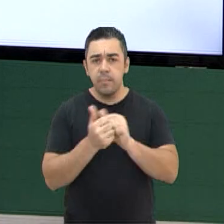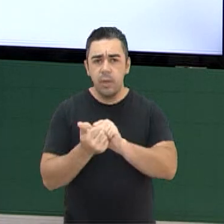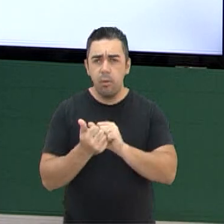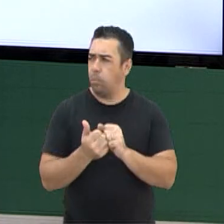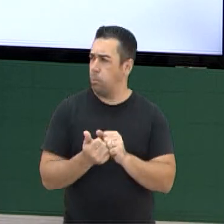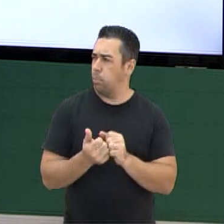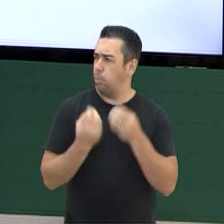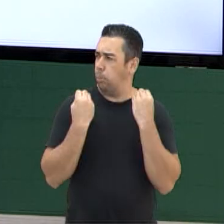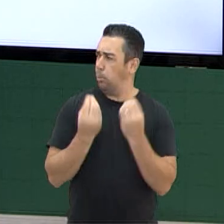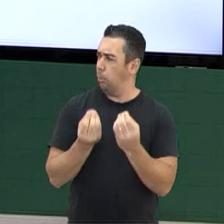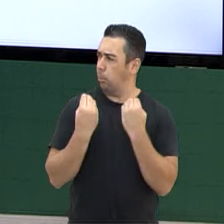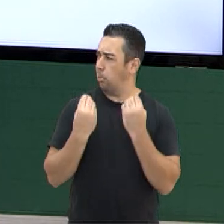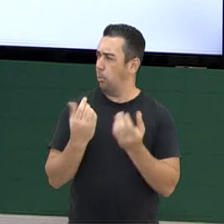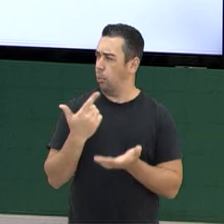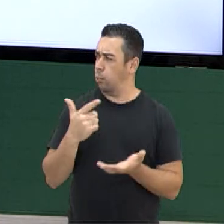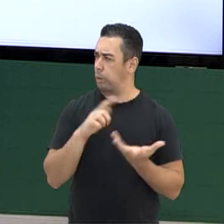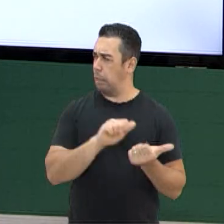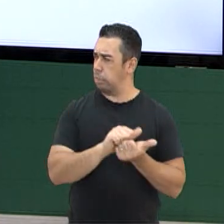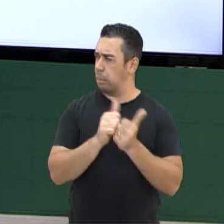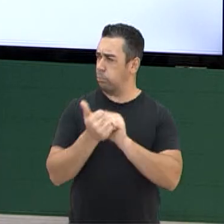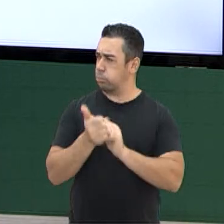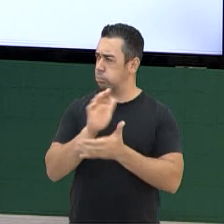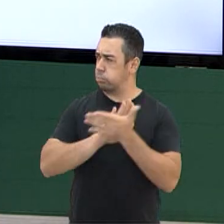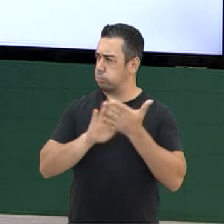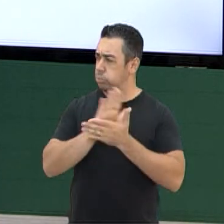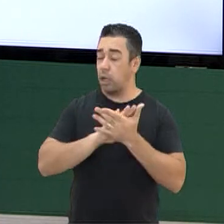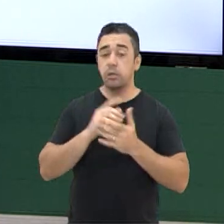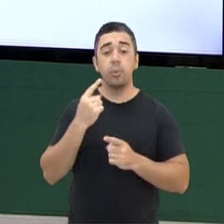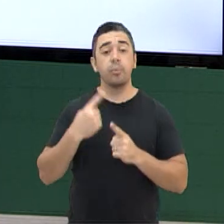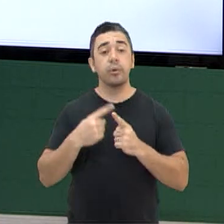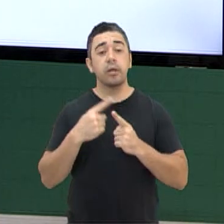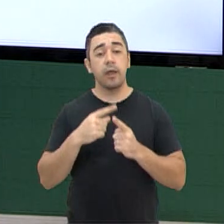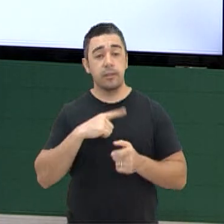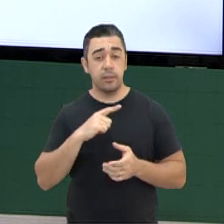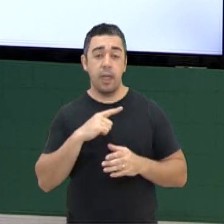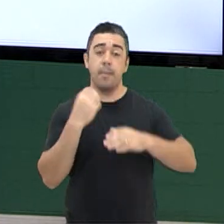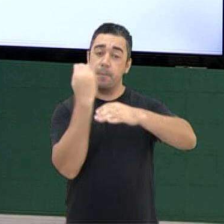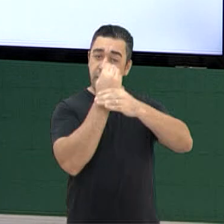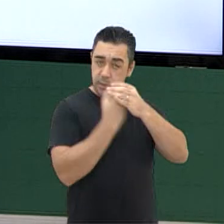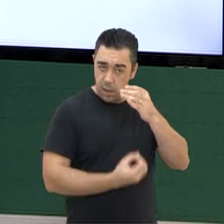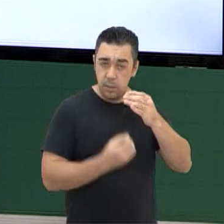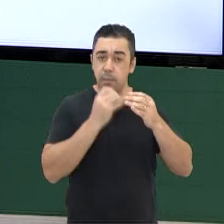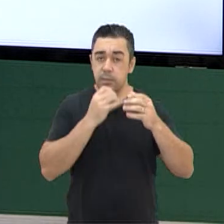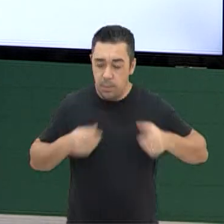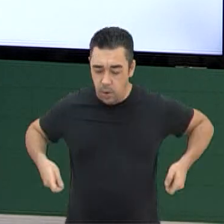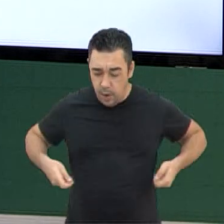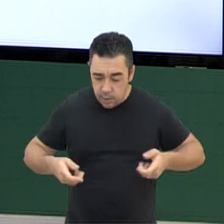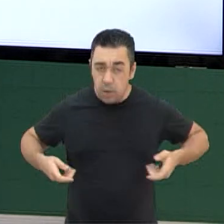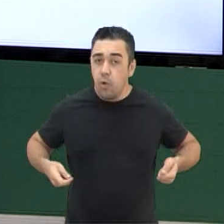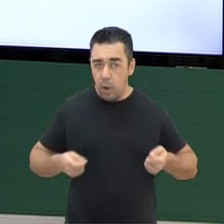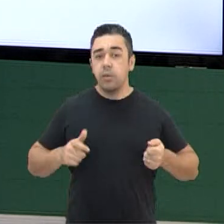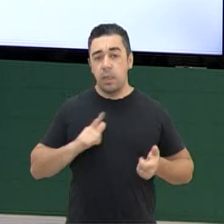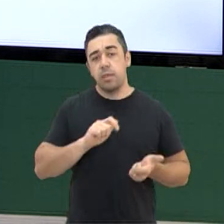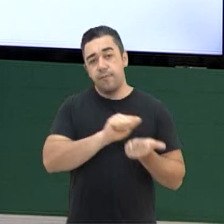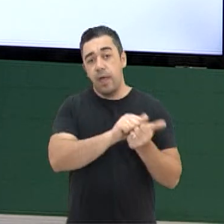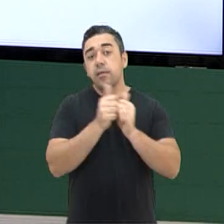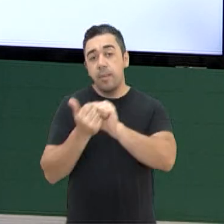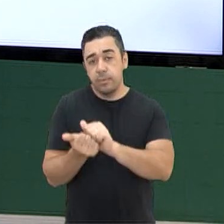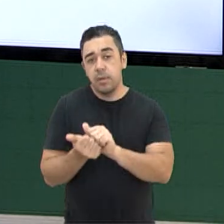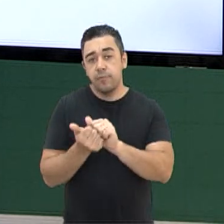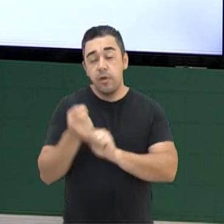professor? Ele não sofreu adaptação como as modalidades tradicionais. O basquetebol em cadeira de rodas, que falaremos um pouco adiante, ele